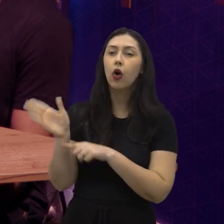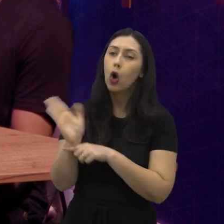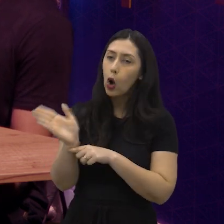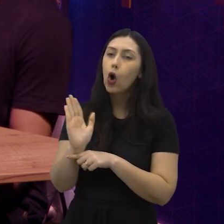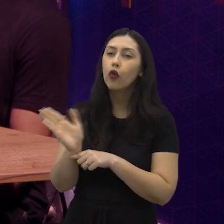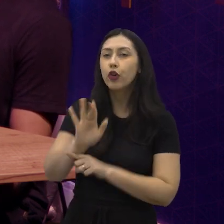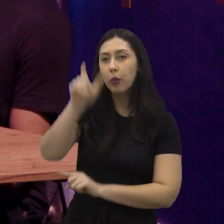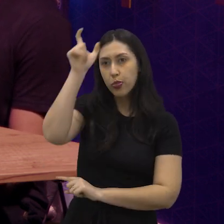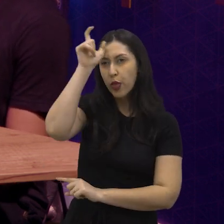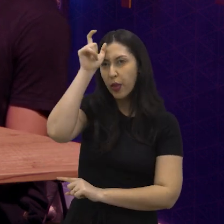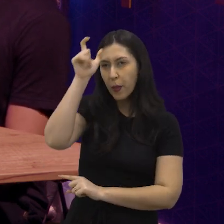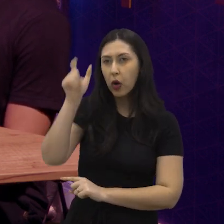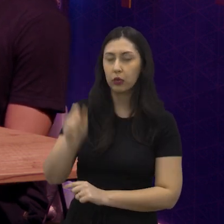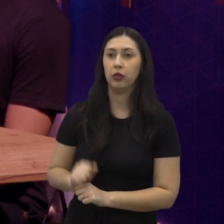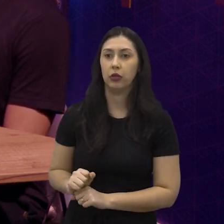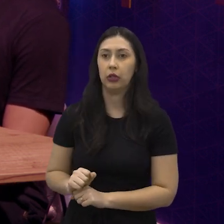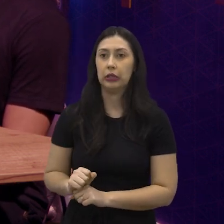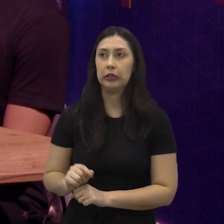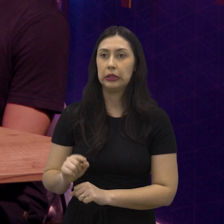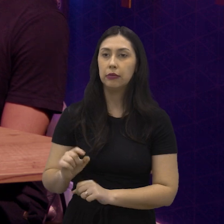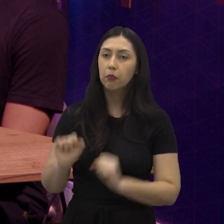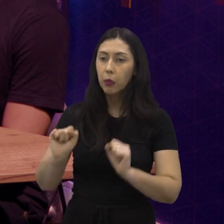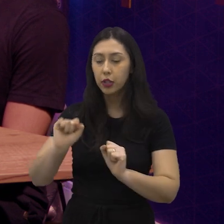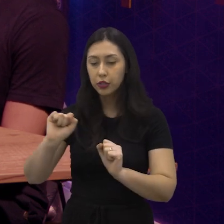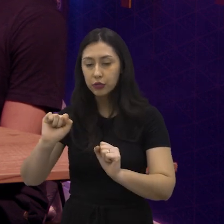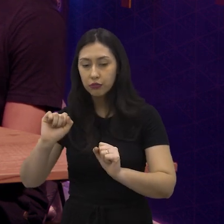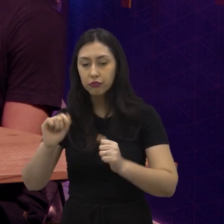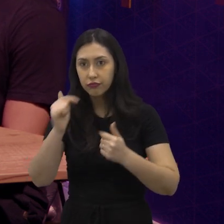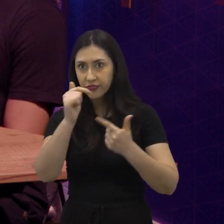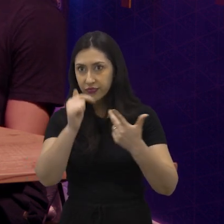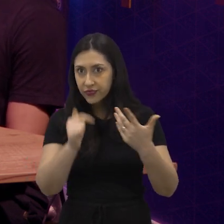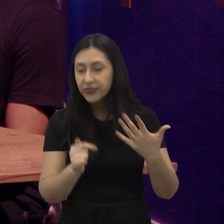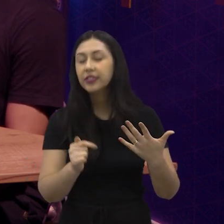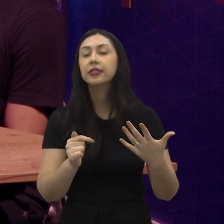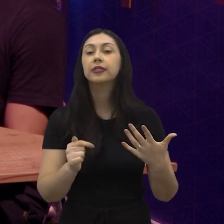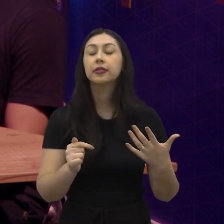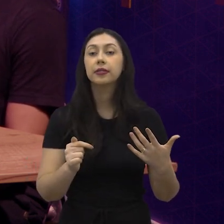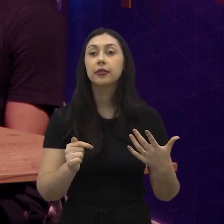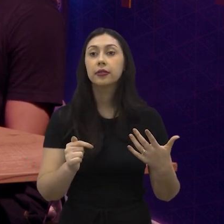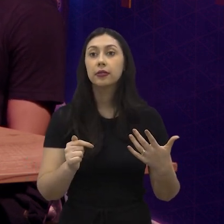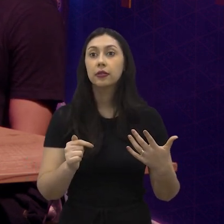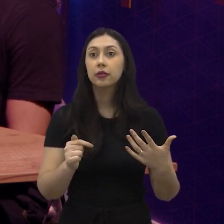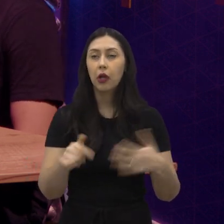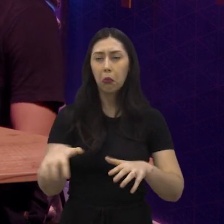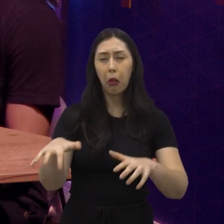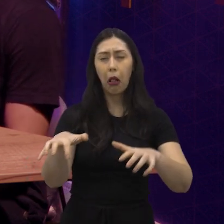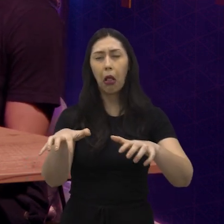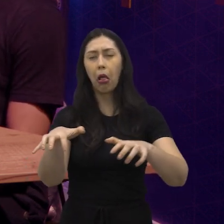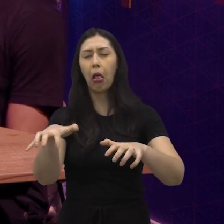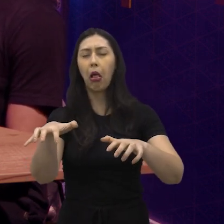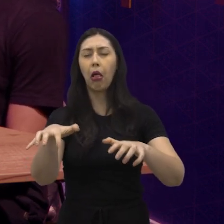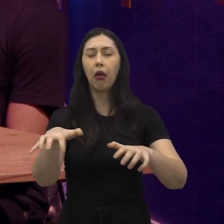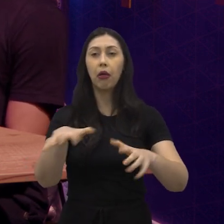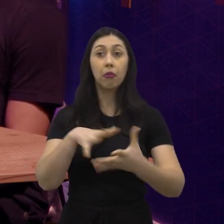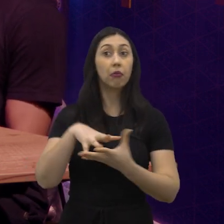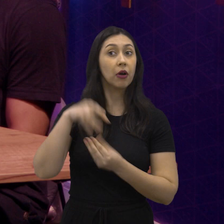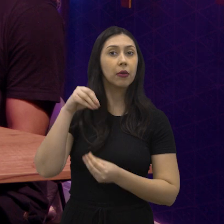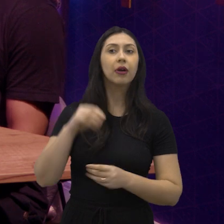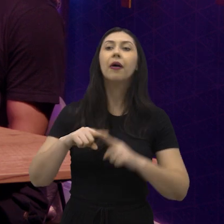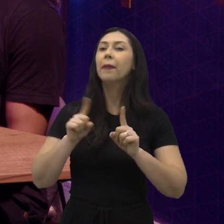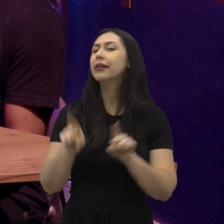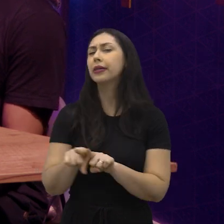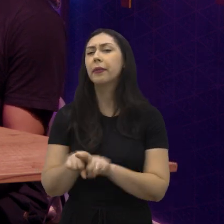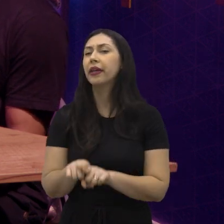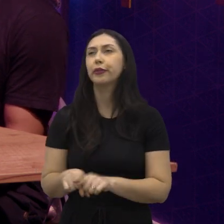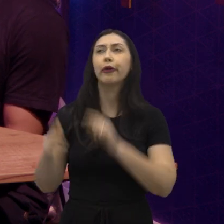ser categorizado nesse subgênero também, né, de um terror sobrenatural, mas tem muito,